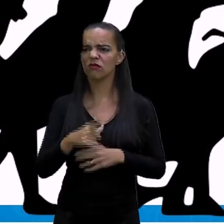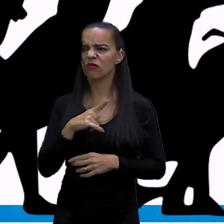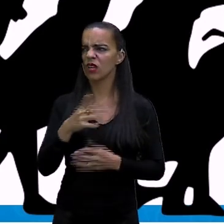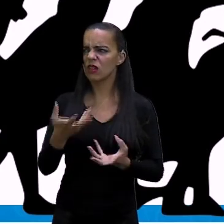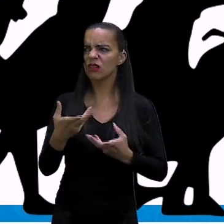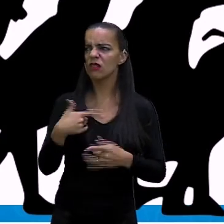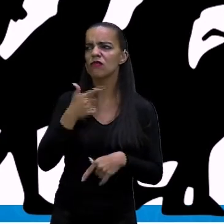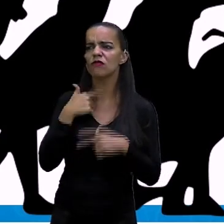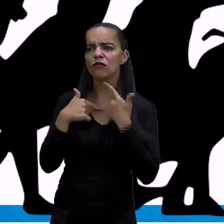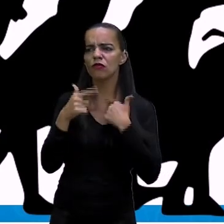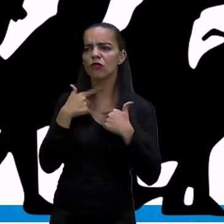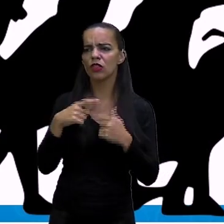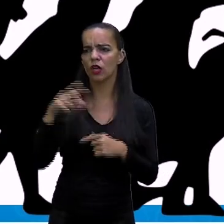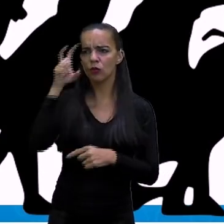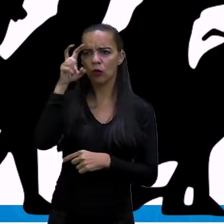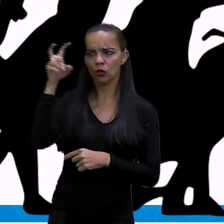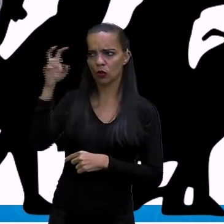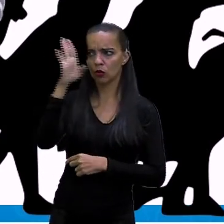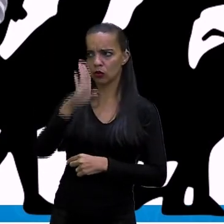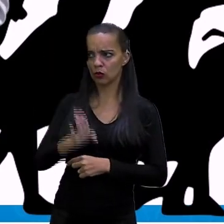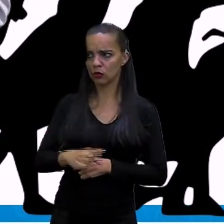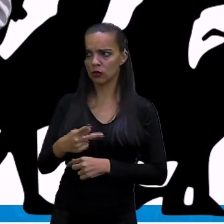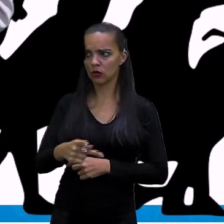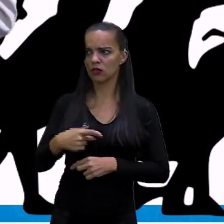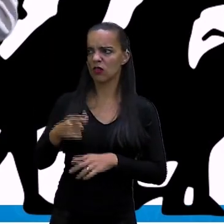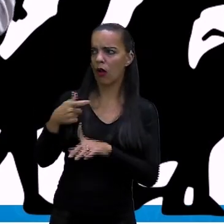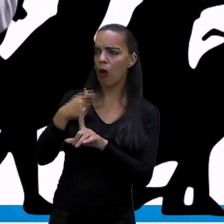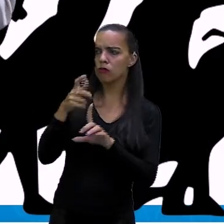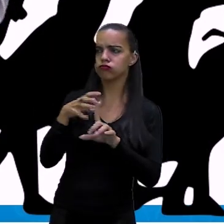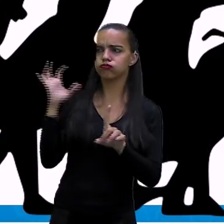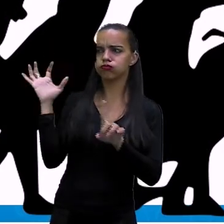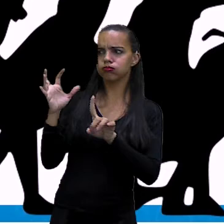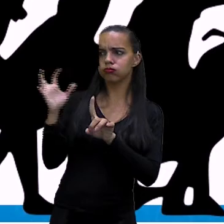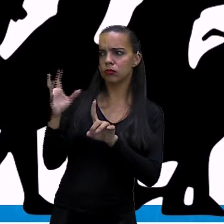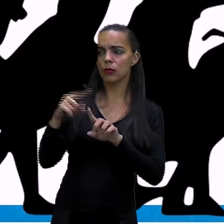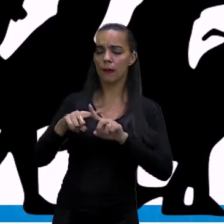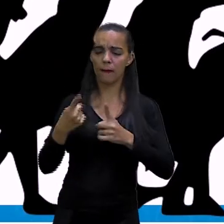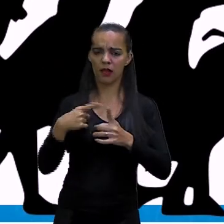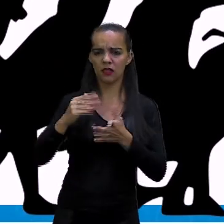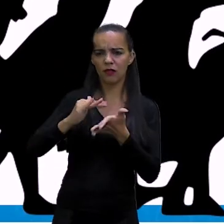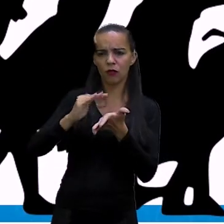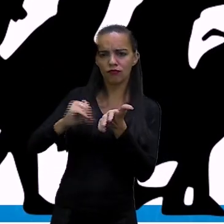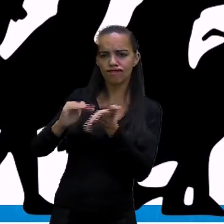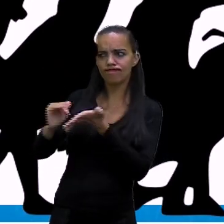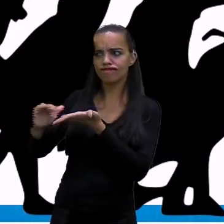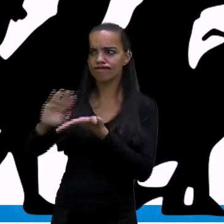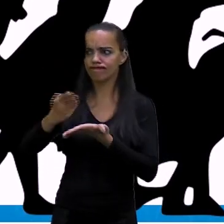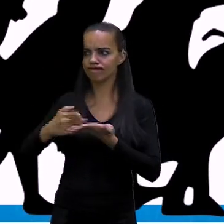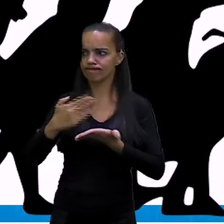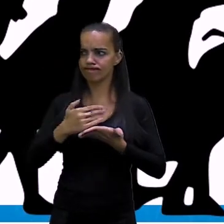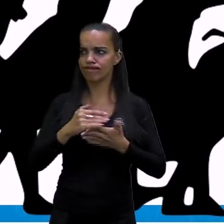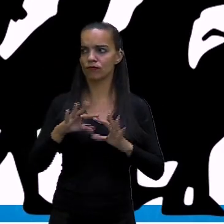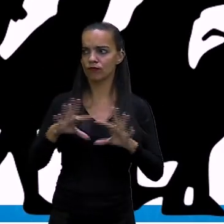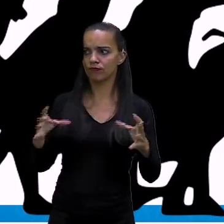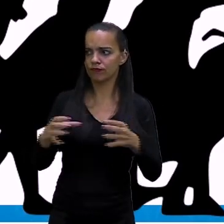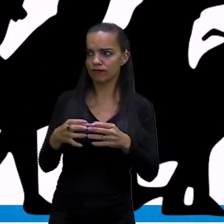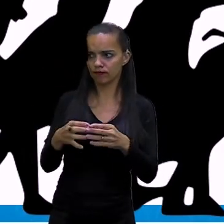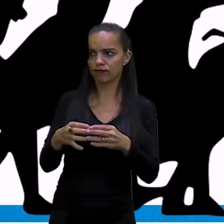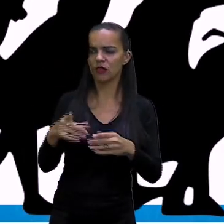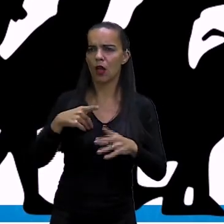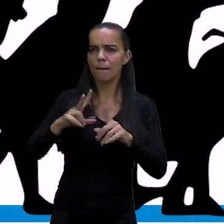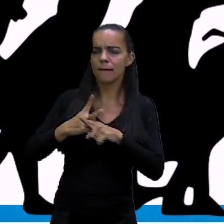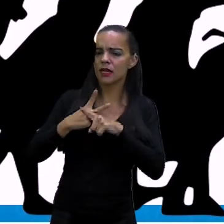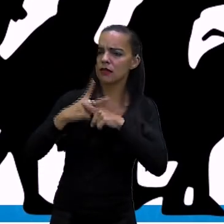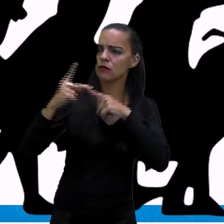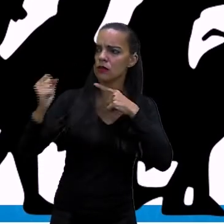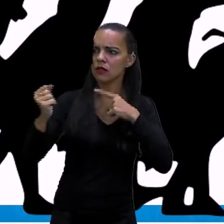identificados com a cultura brasileira e decidiram-se por um movimento emancipacionista, apoiado pela Argentina. Com a